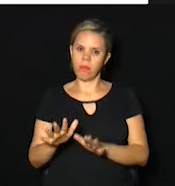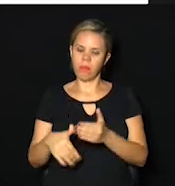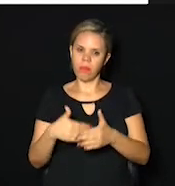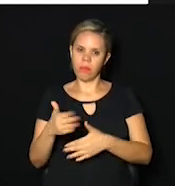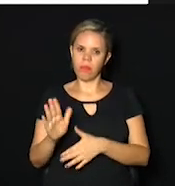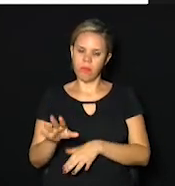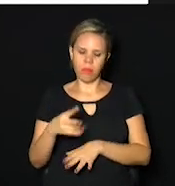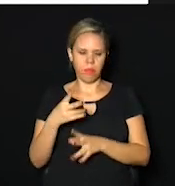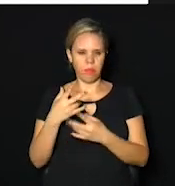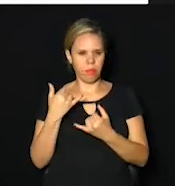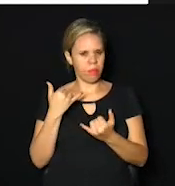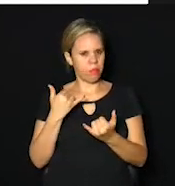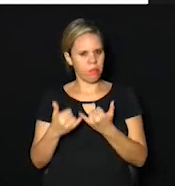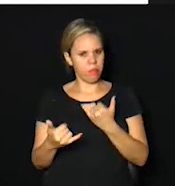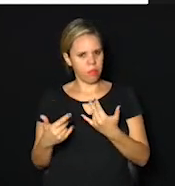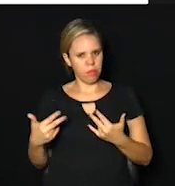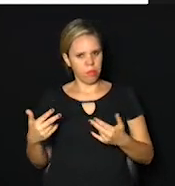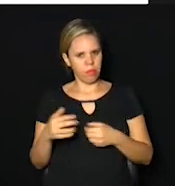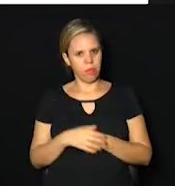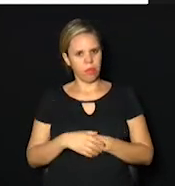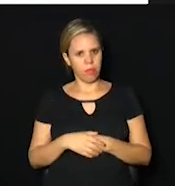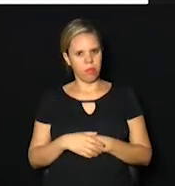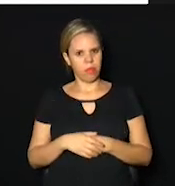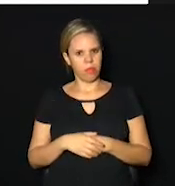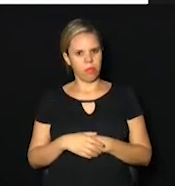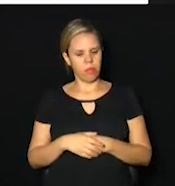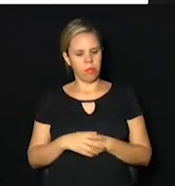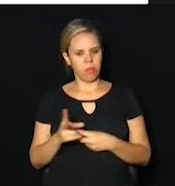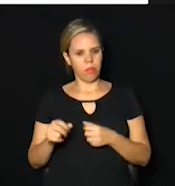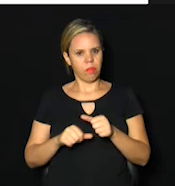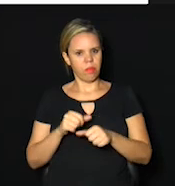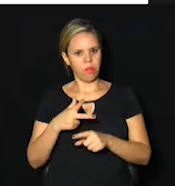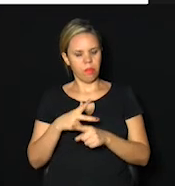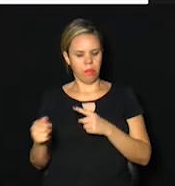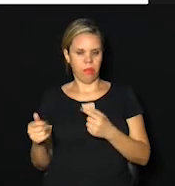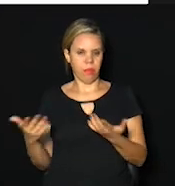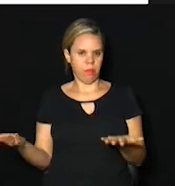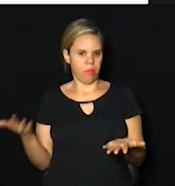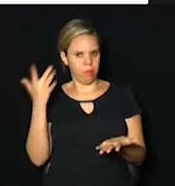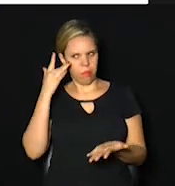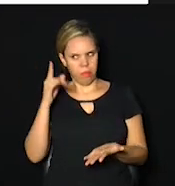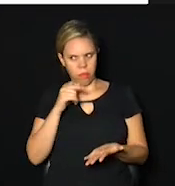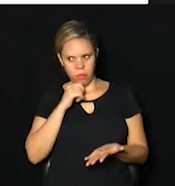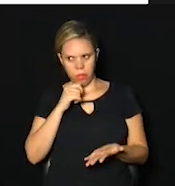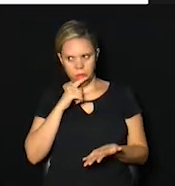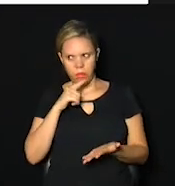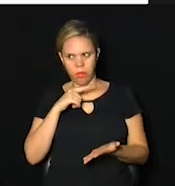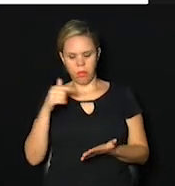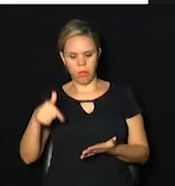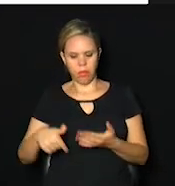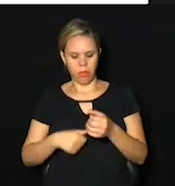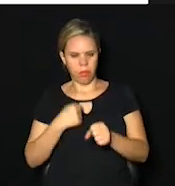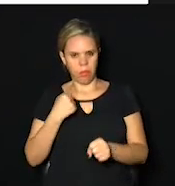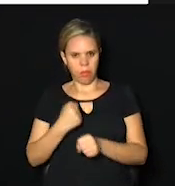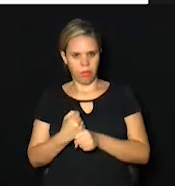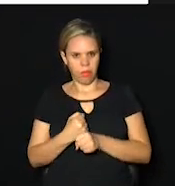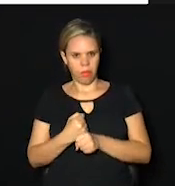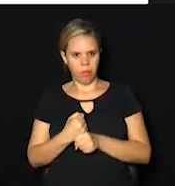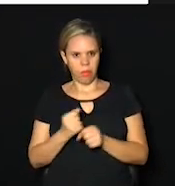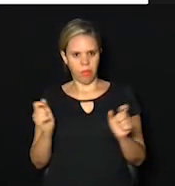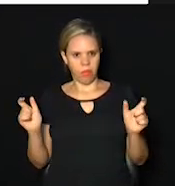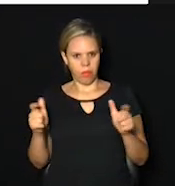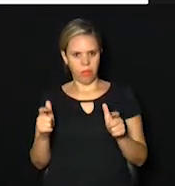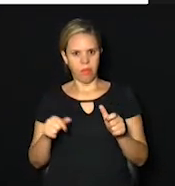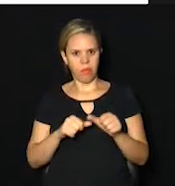me parece algo que está sendo ultrapassado, né? Então, há uma tendência, talvez este ano, de que menos